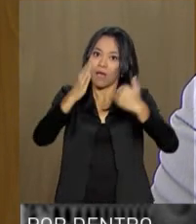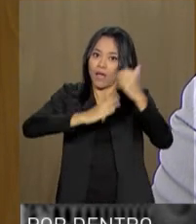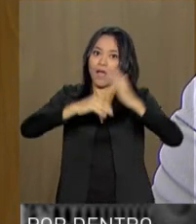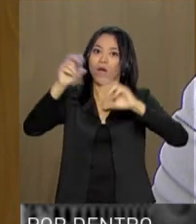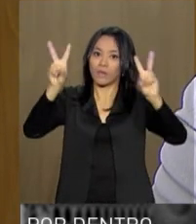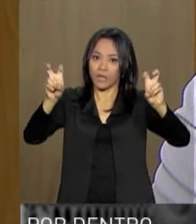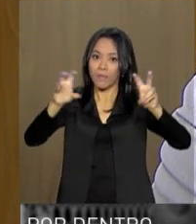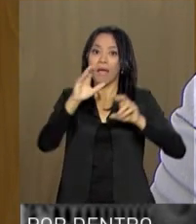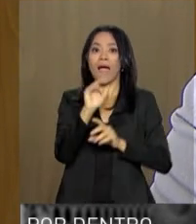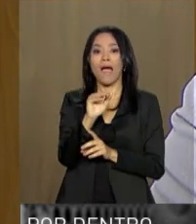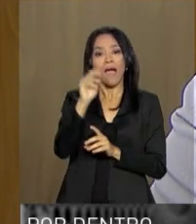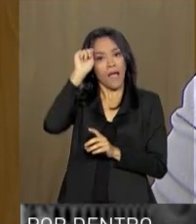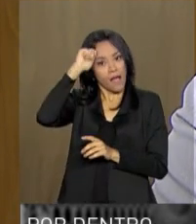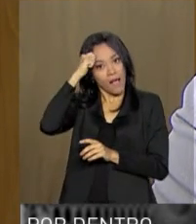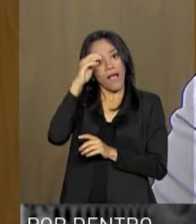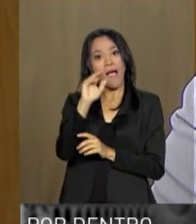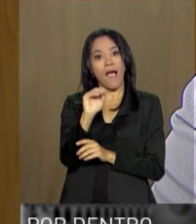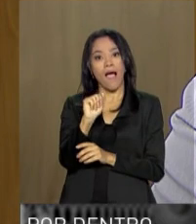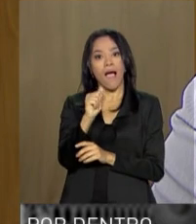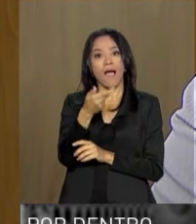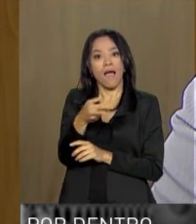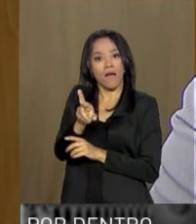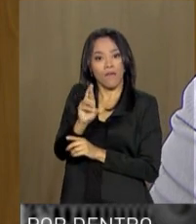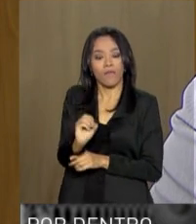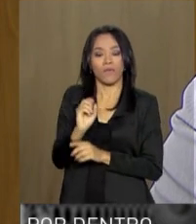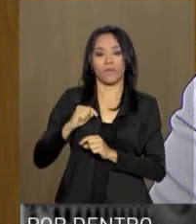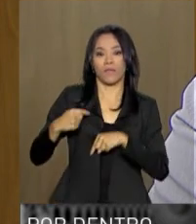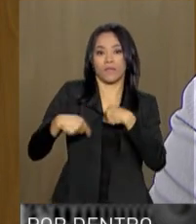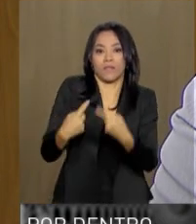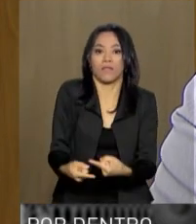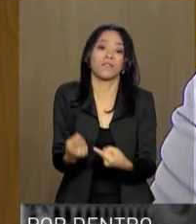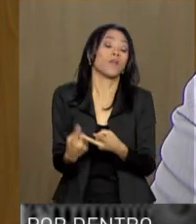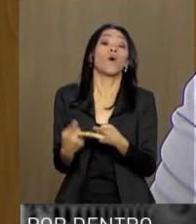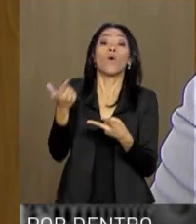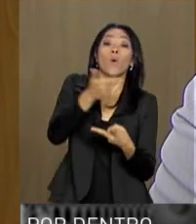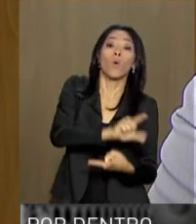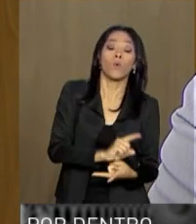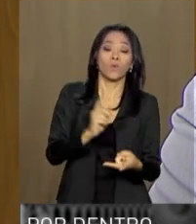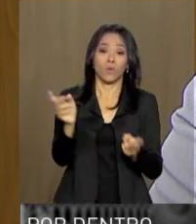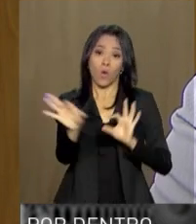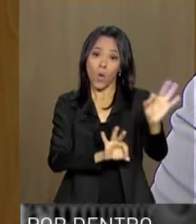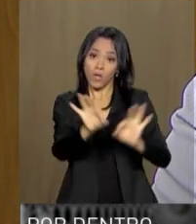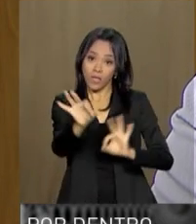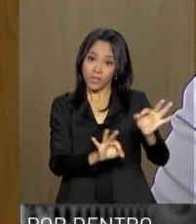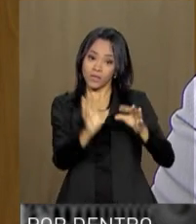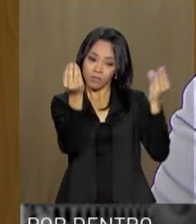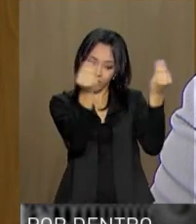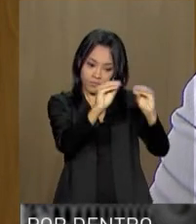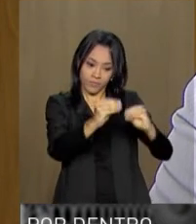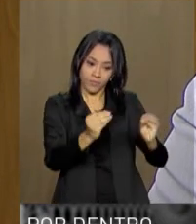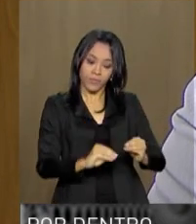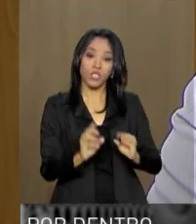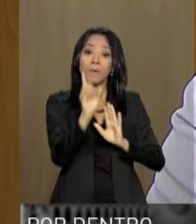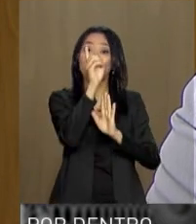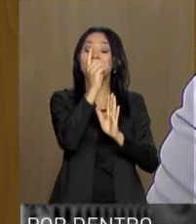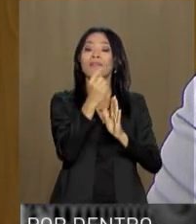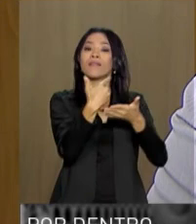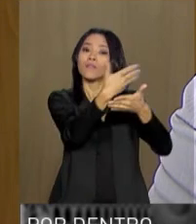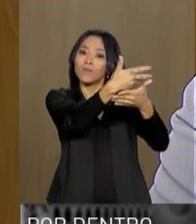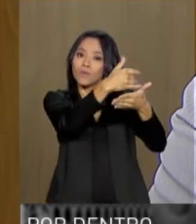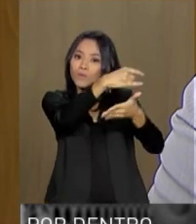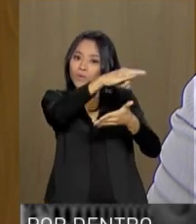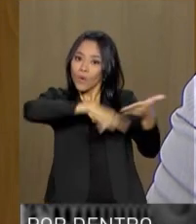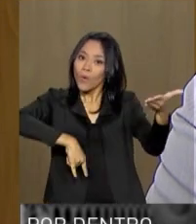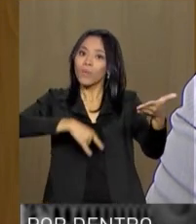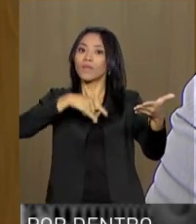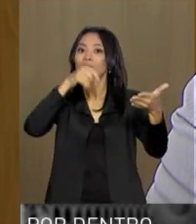do brasil é a questão da construção da declaração universal dos afrodescendentes né que foi uma também das nossas